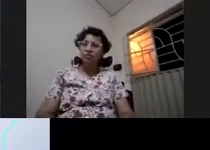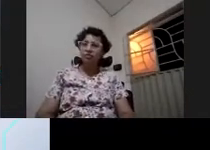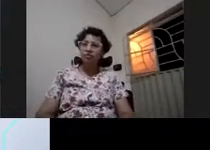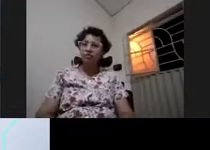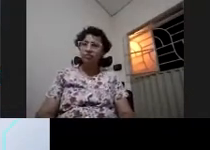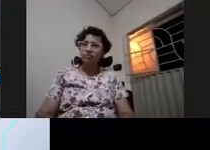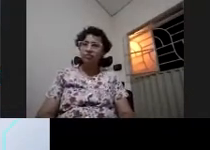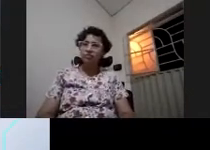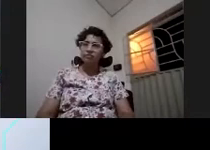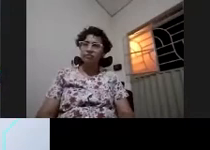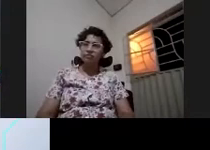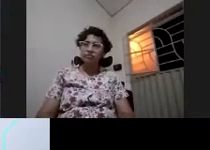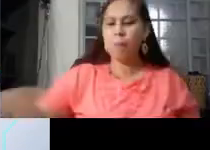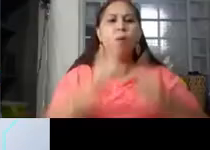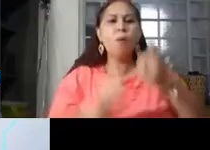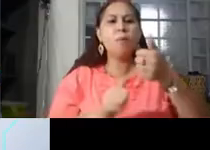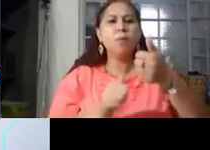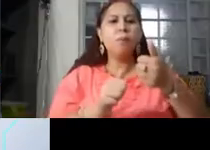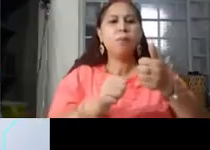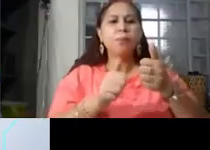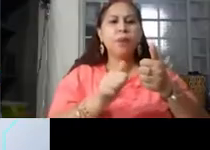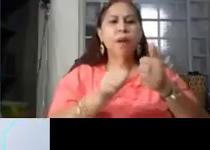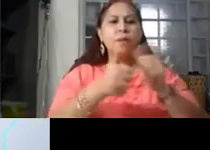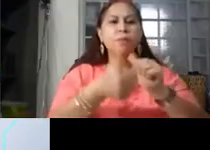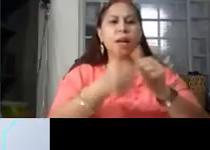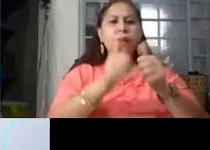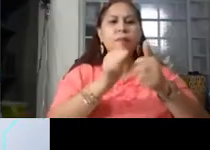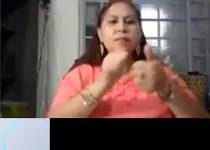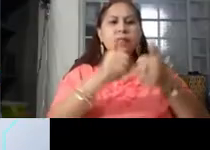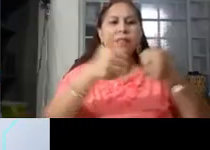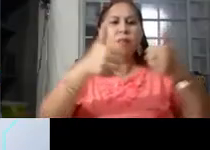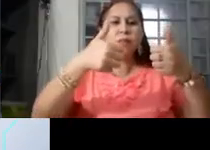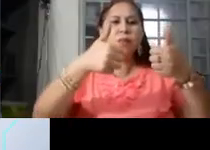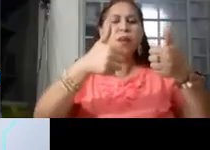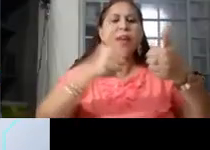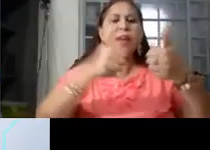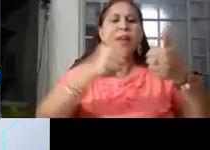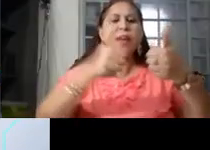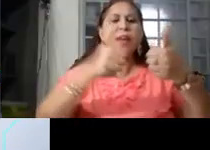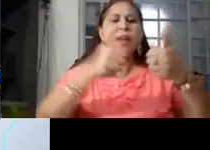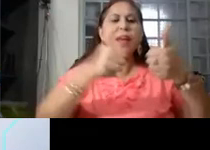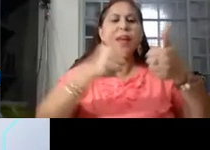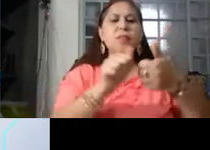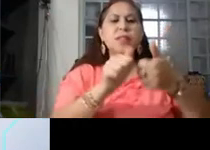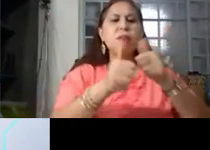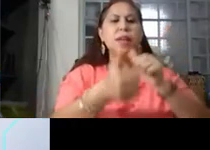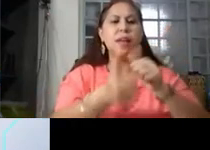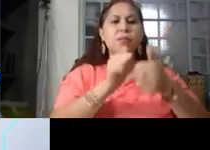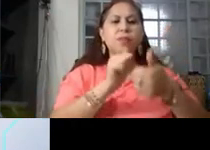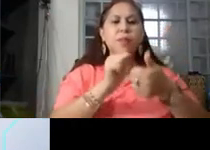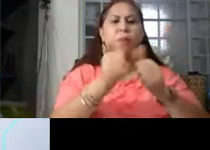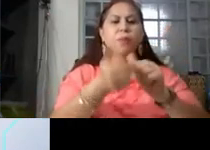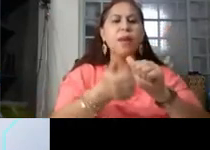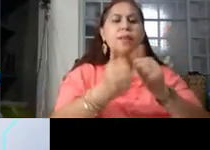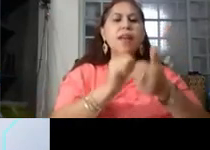futebol. De futebol? É. Assim, ó, 2 legalzinho alternado,